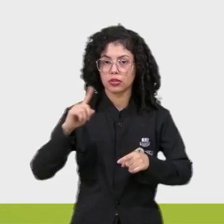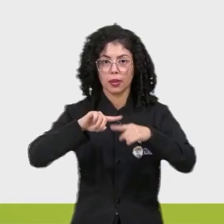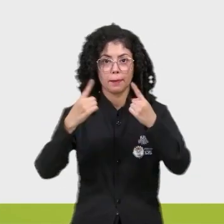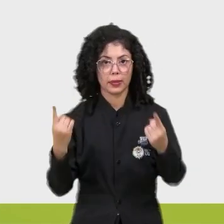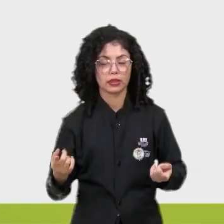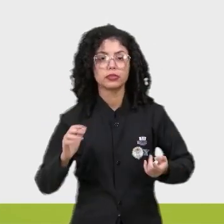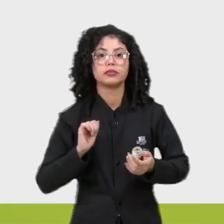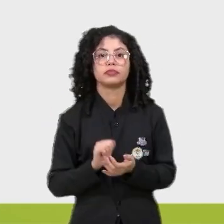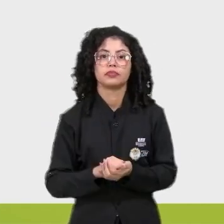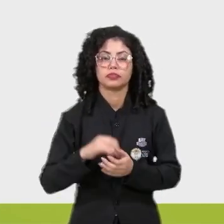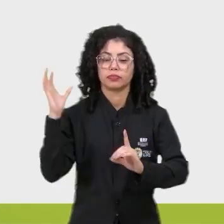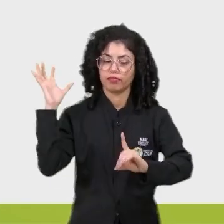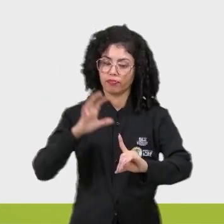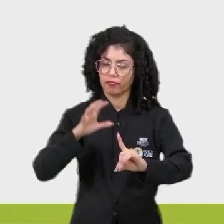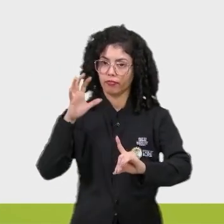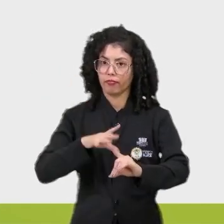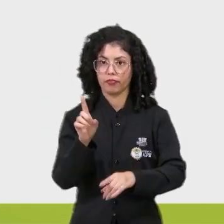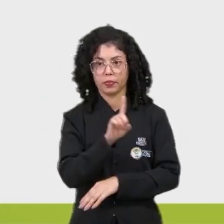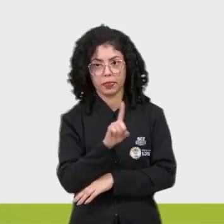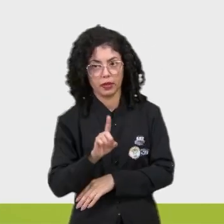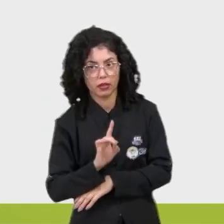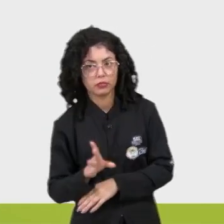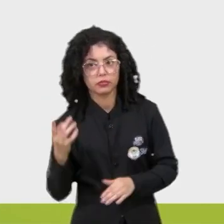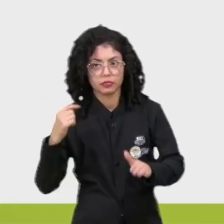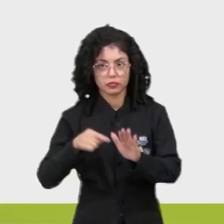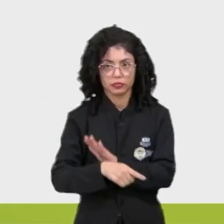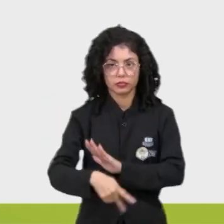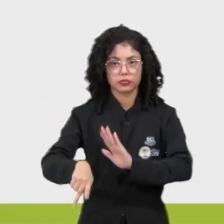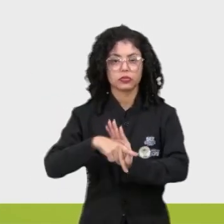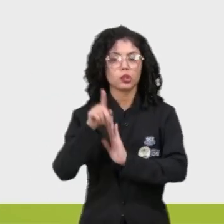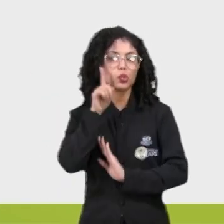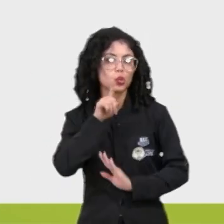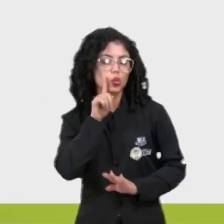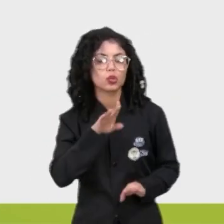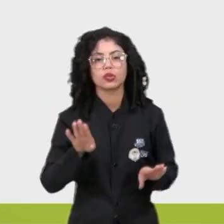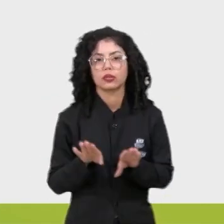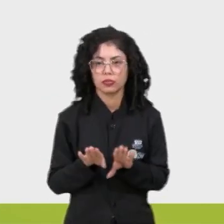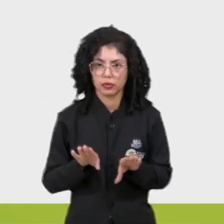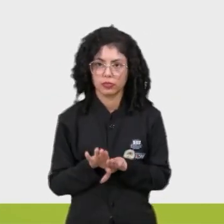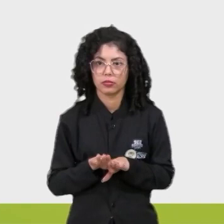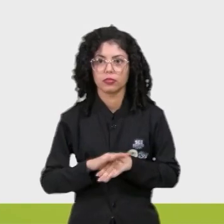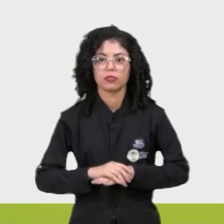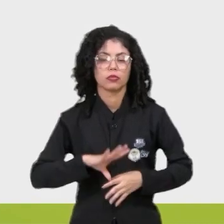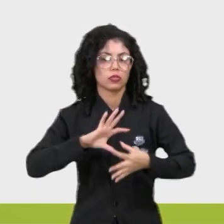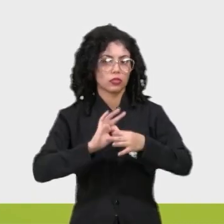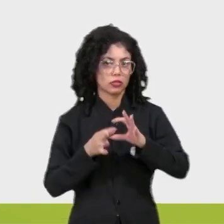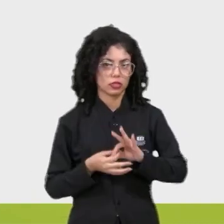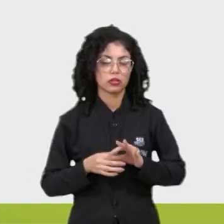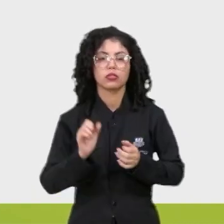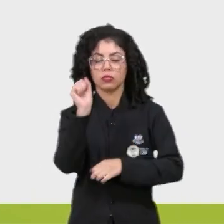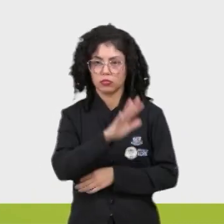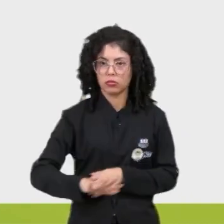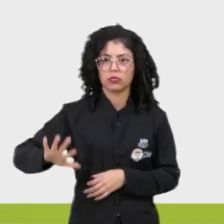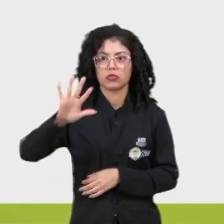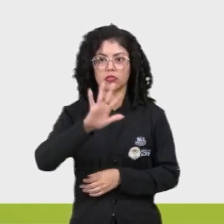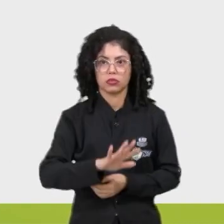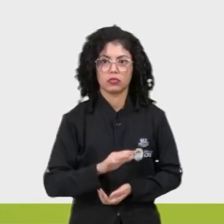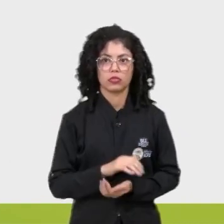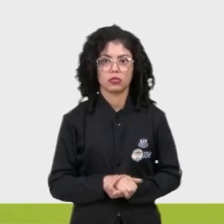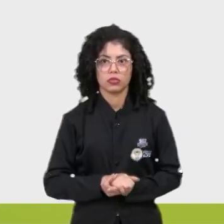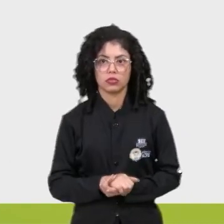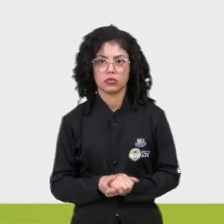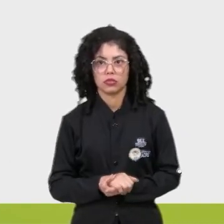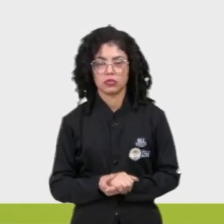Nova York tem uma influência não só dentro dos Estados Unidos, também como no contexto mundial. Então, ela é colocada como